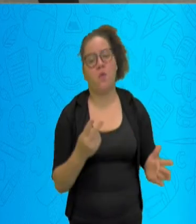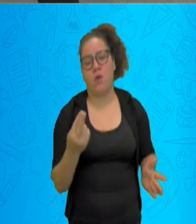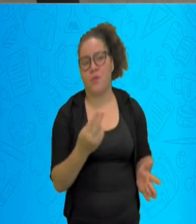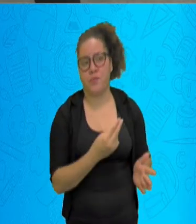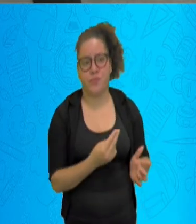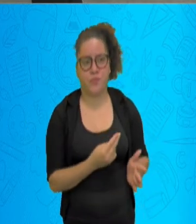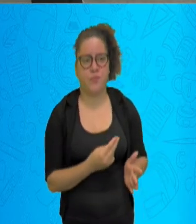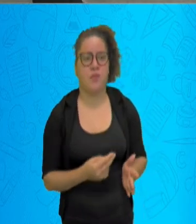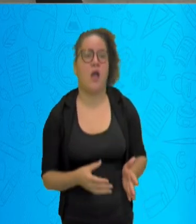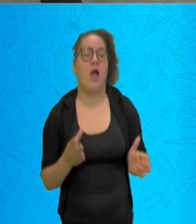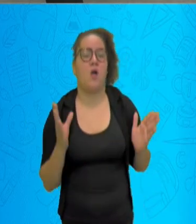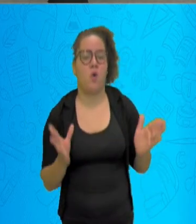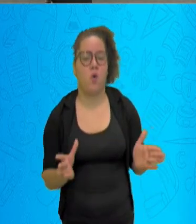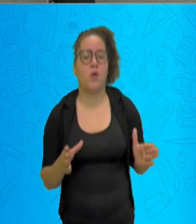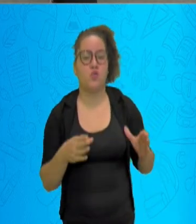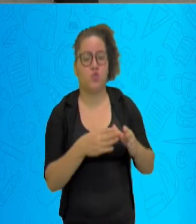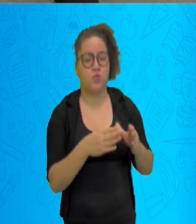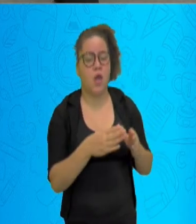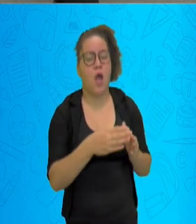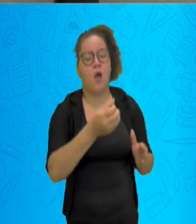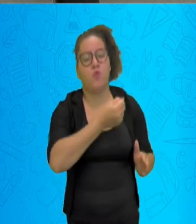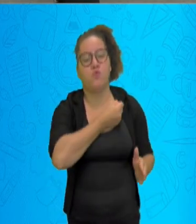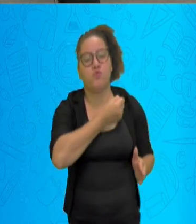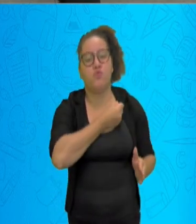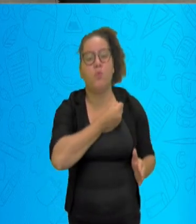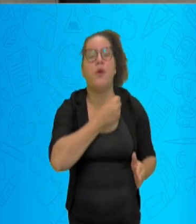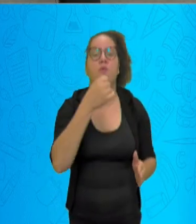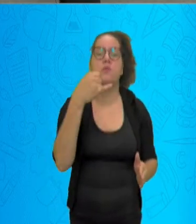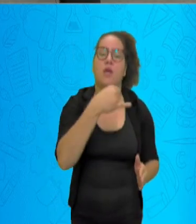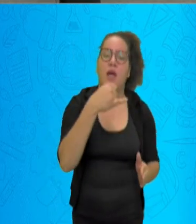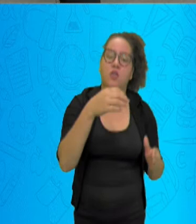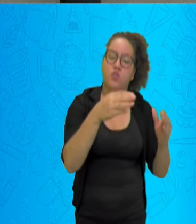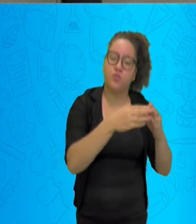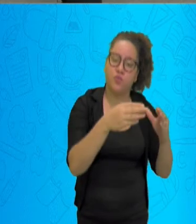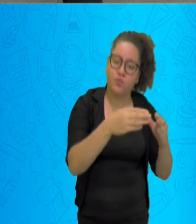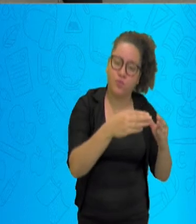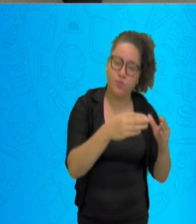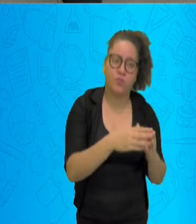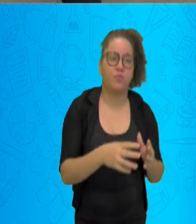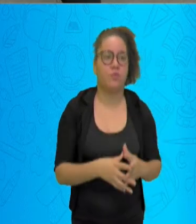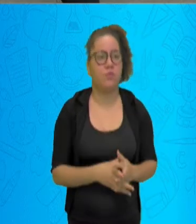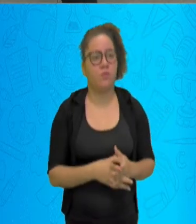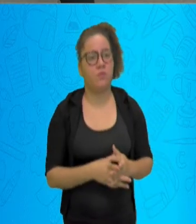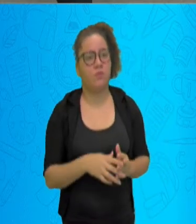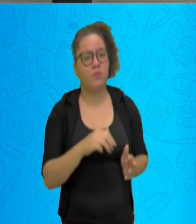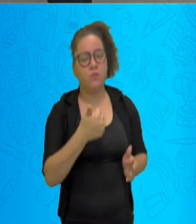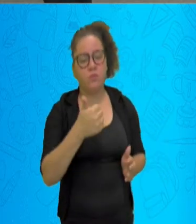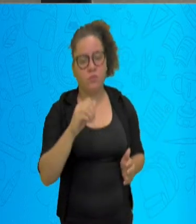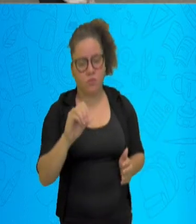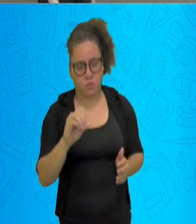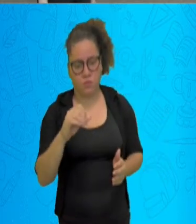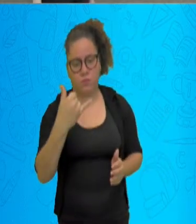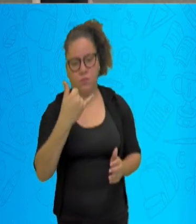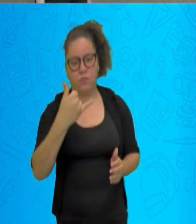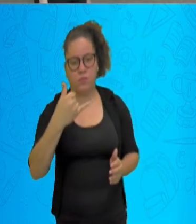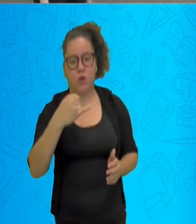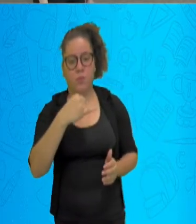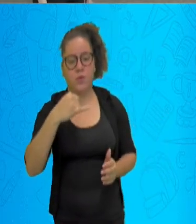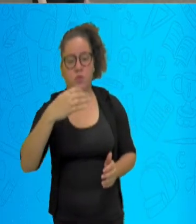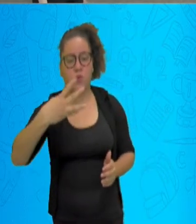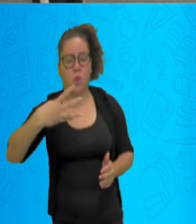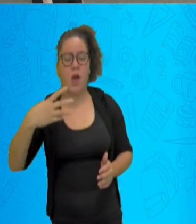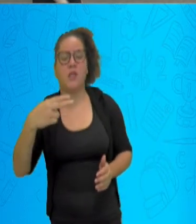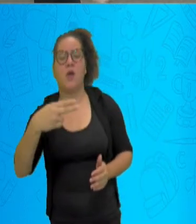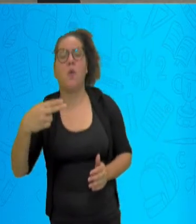Agora eu vou juntar os numerais negativos para facilitar. Menos 10 menos 4 é igual